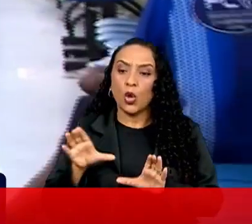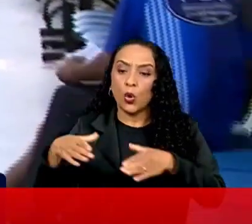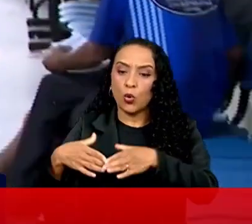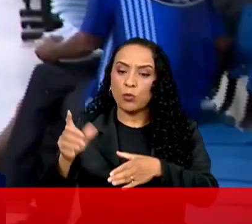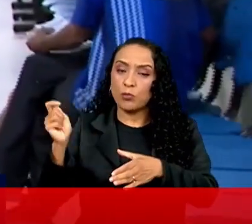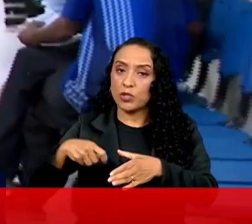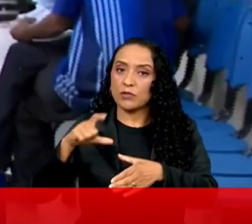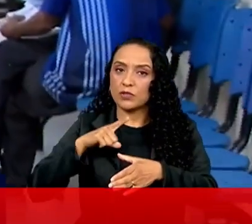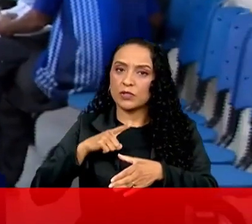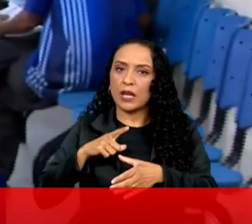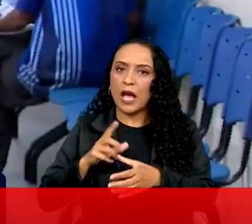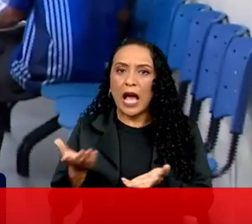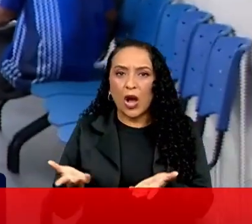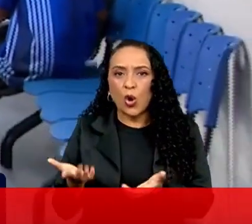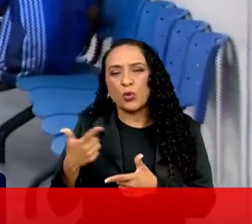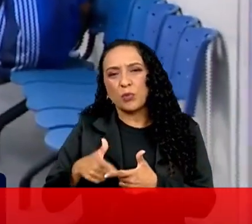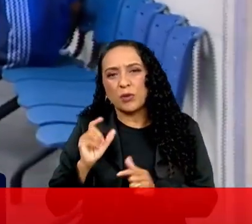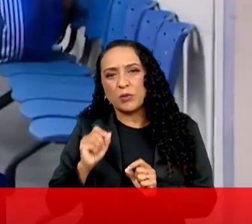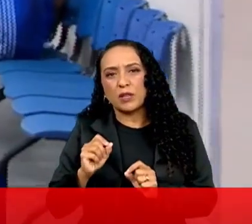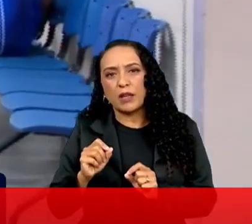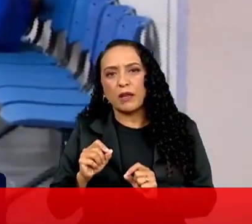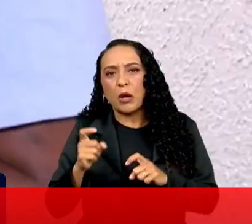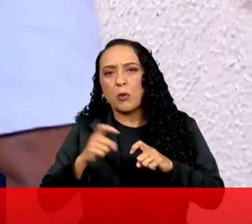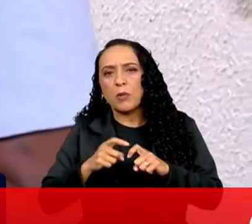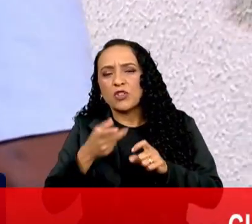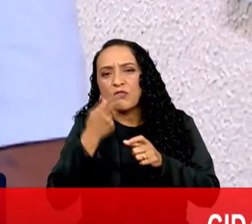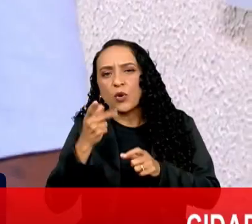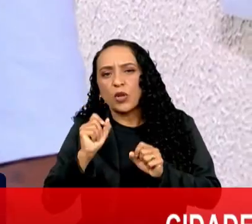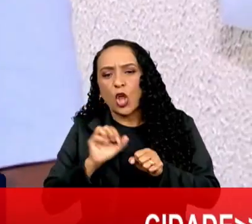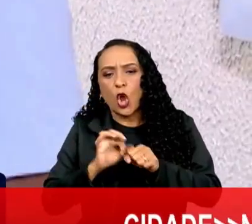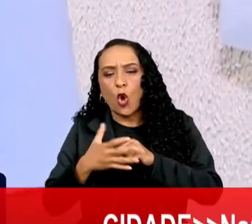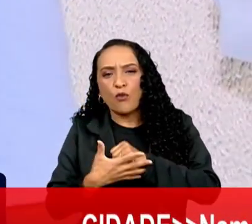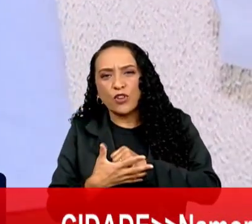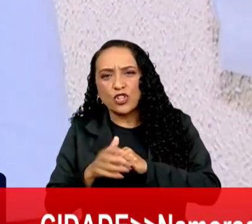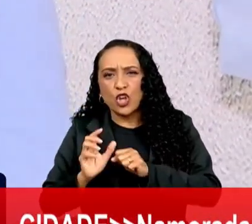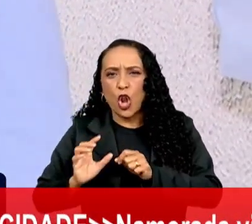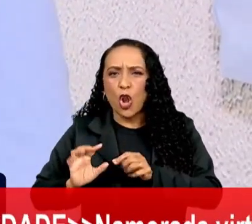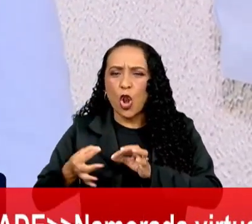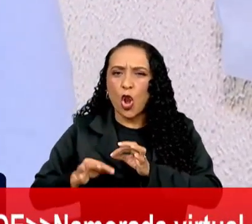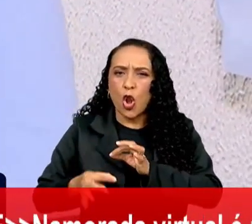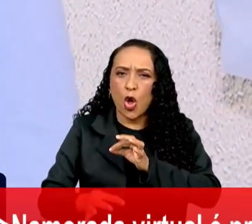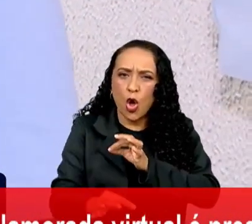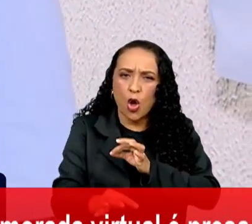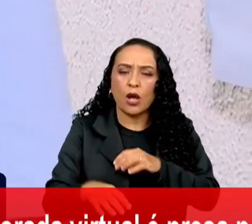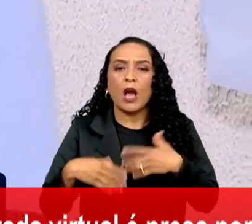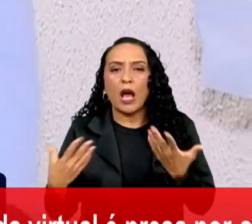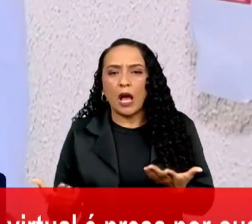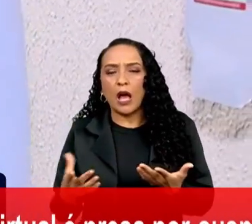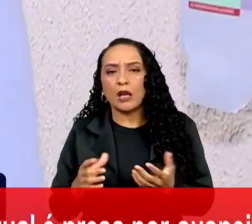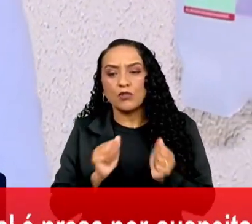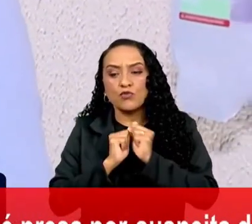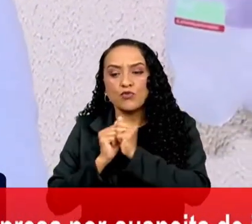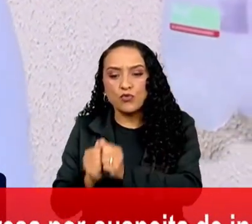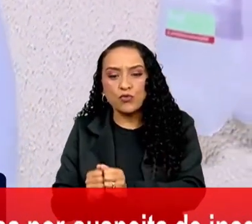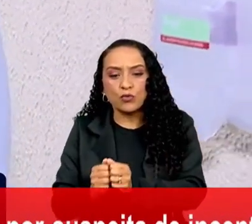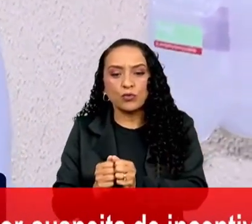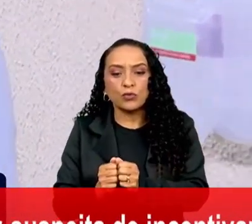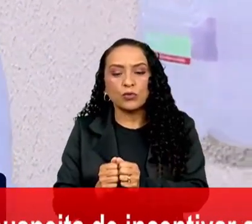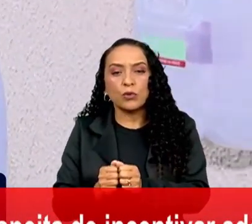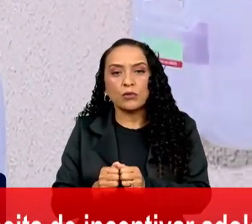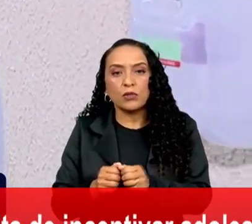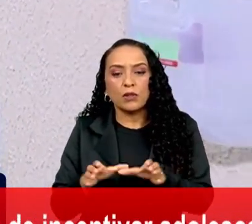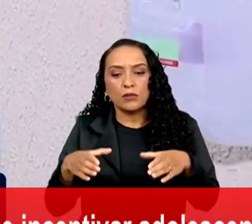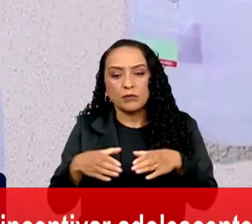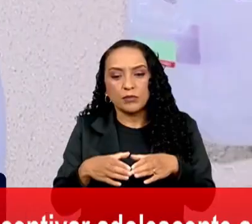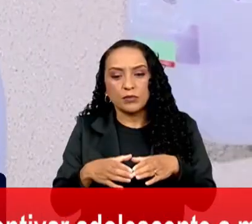que pode estar enfrentando o que a medicina chama de Covid longa e que agora é acompanhado pelo ambulatório do